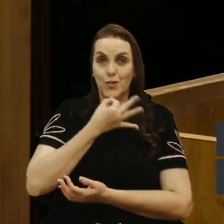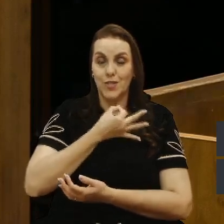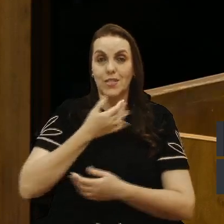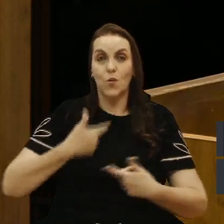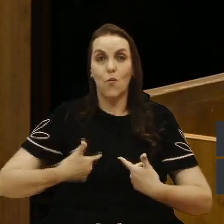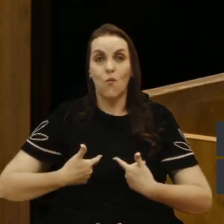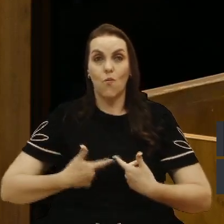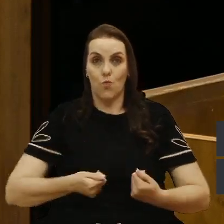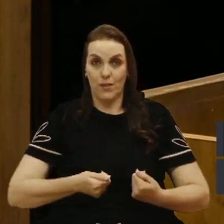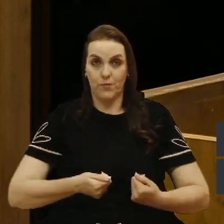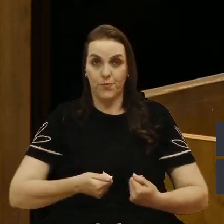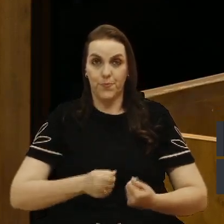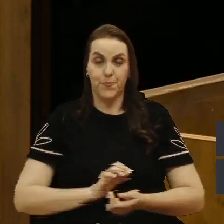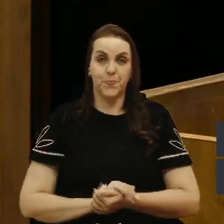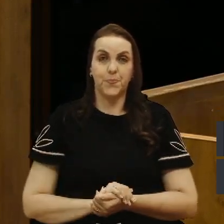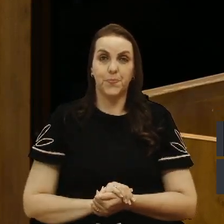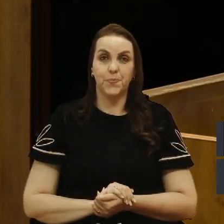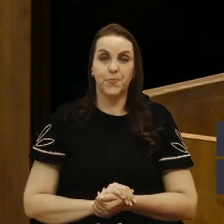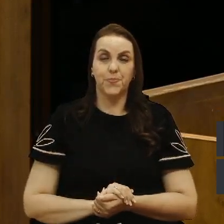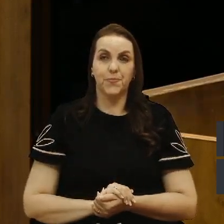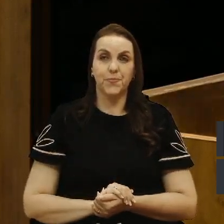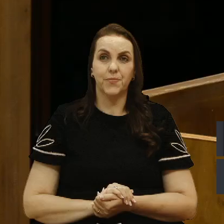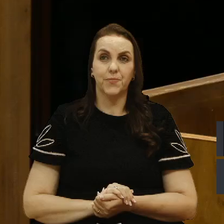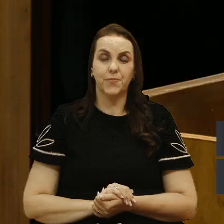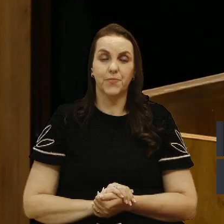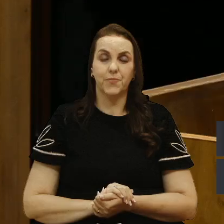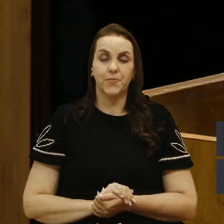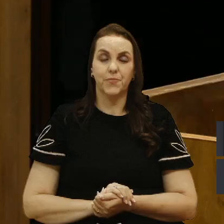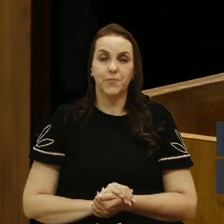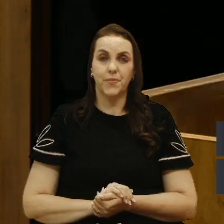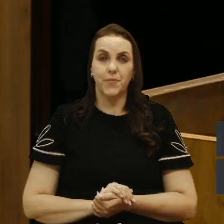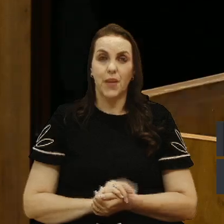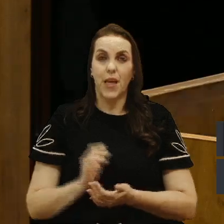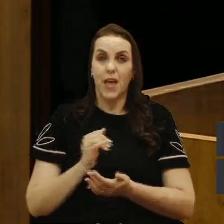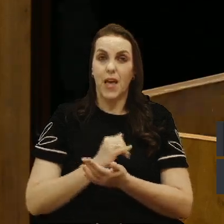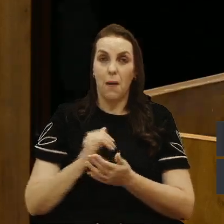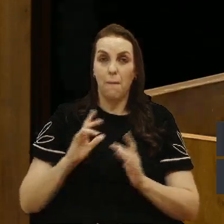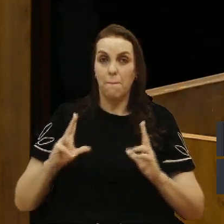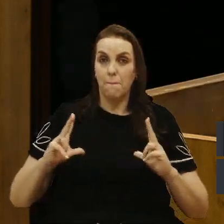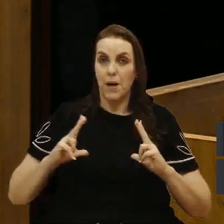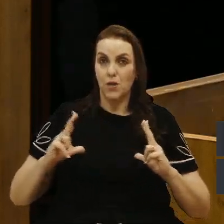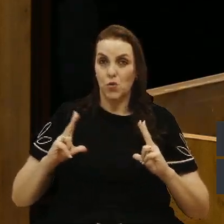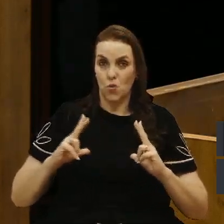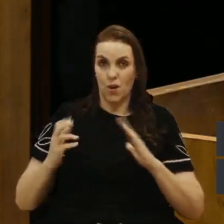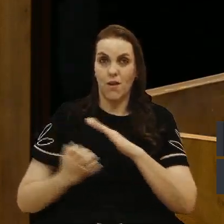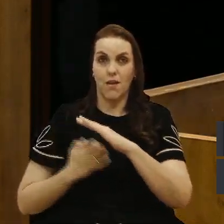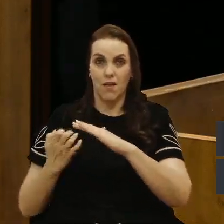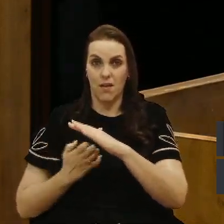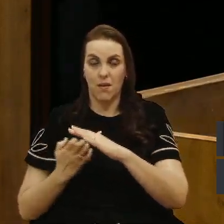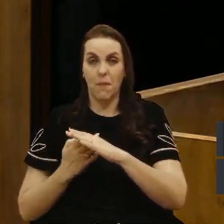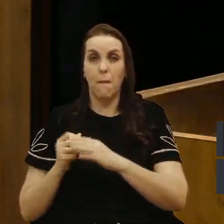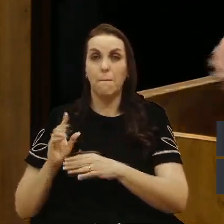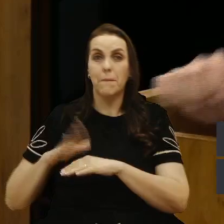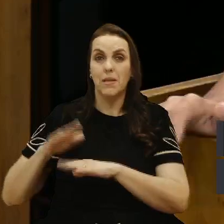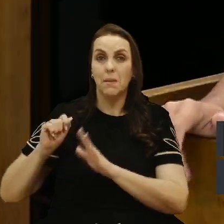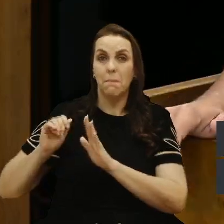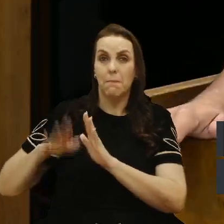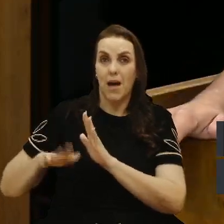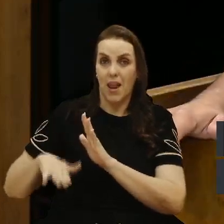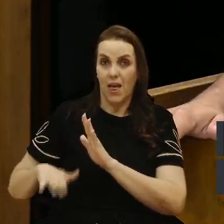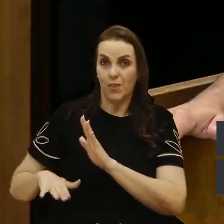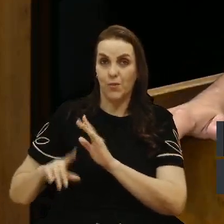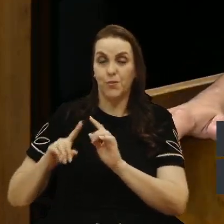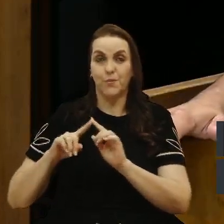aí vejam, colegas, a iniciativa privada muitas vezes apresenta um custo mais barato e